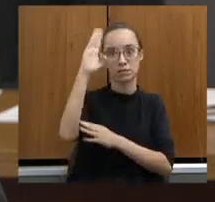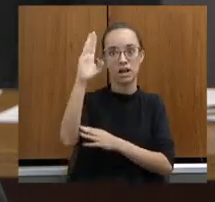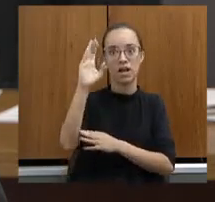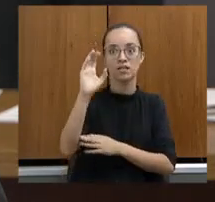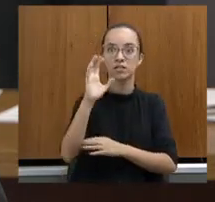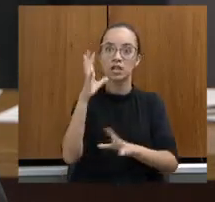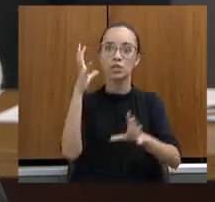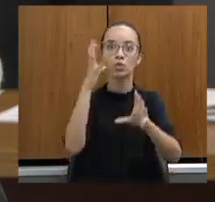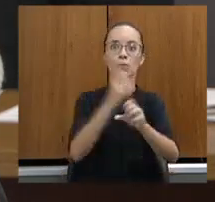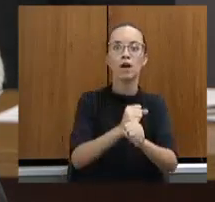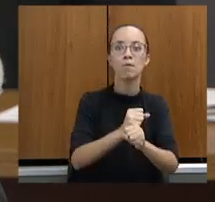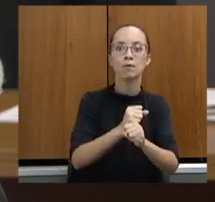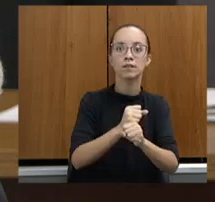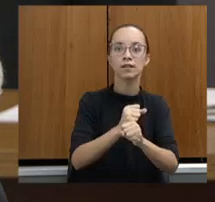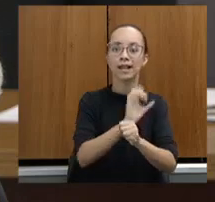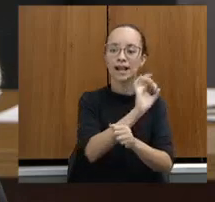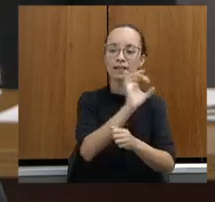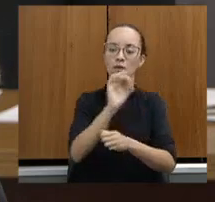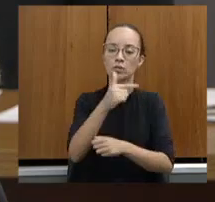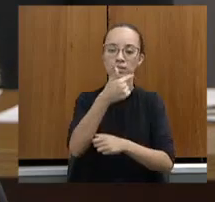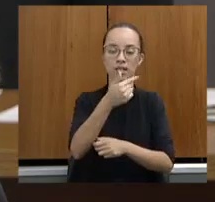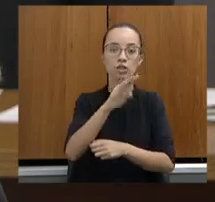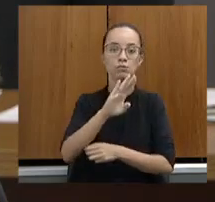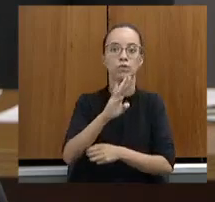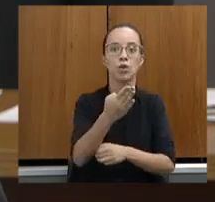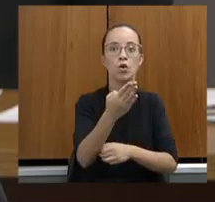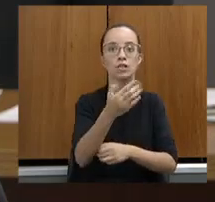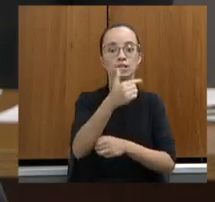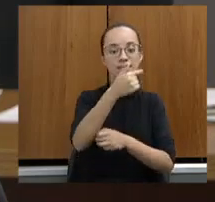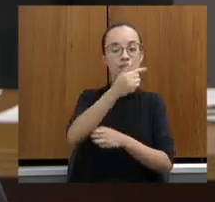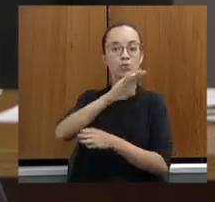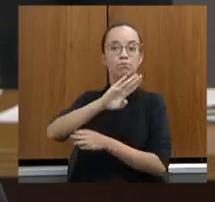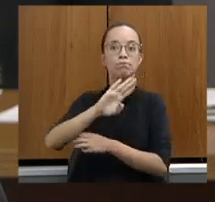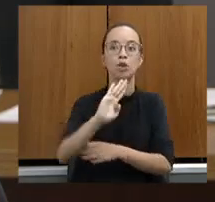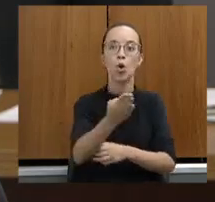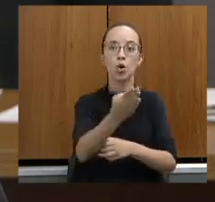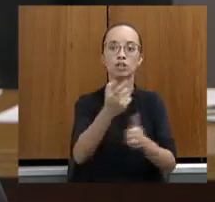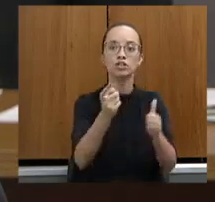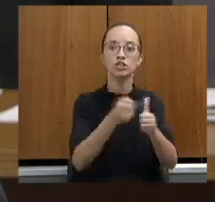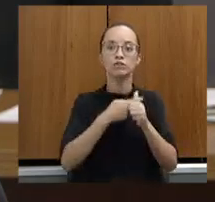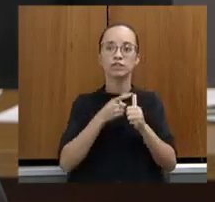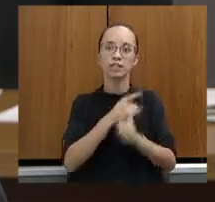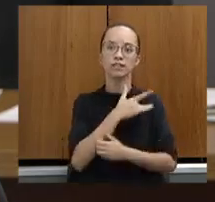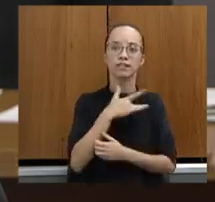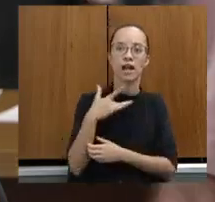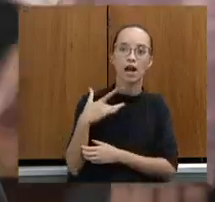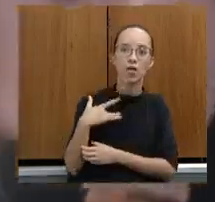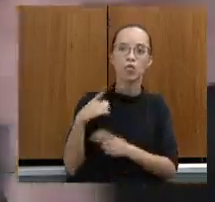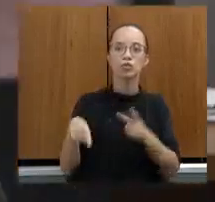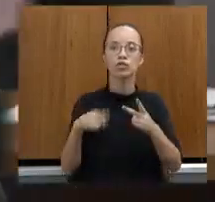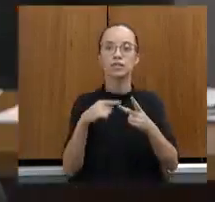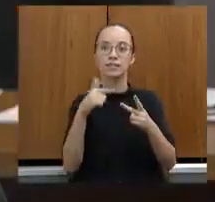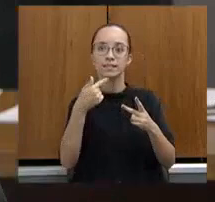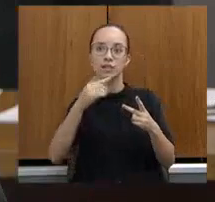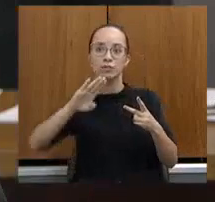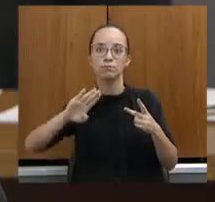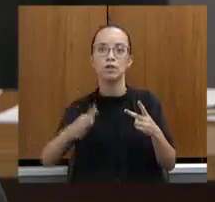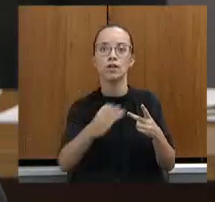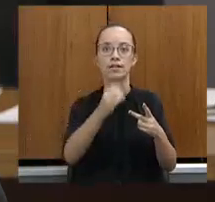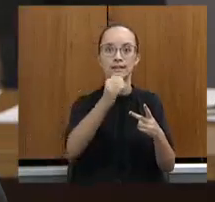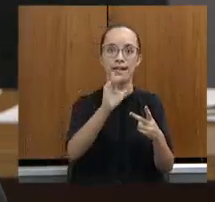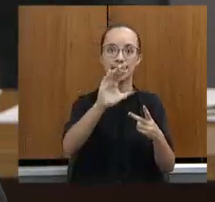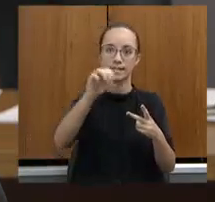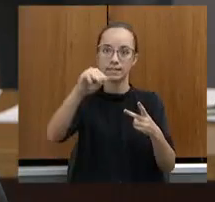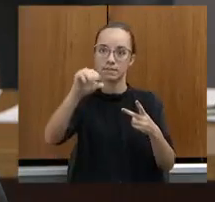somavam cada umas 7 bilhões os números até coincidentes mas eram sete bilhões de dívidas na saúde 7 bilhões de dívidas de cms